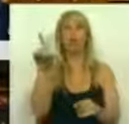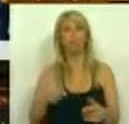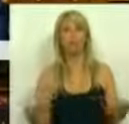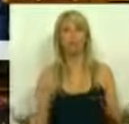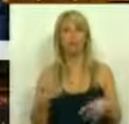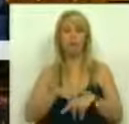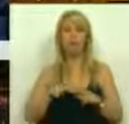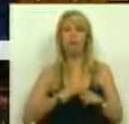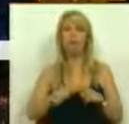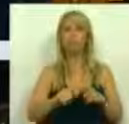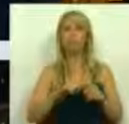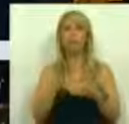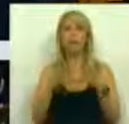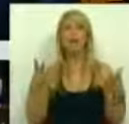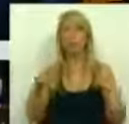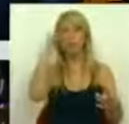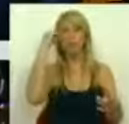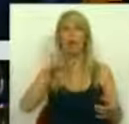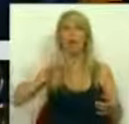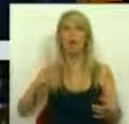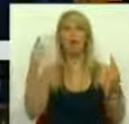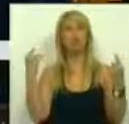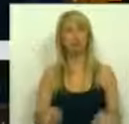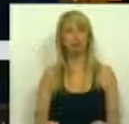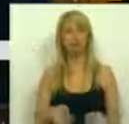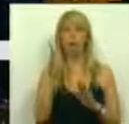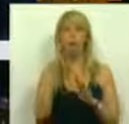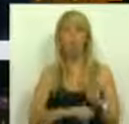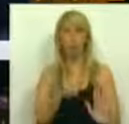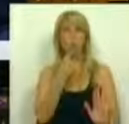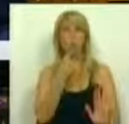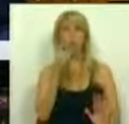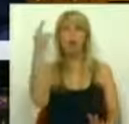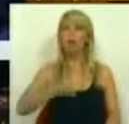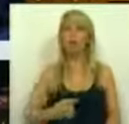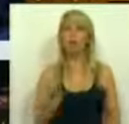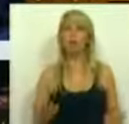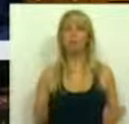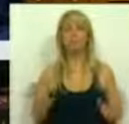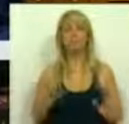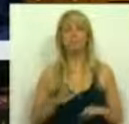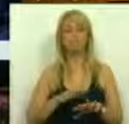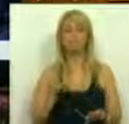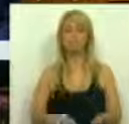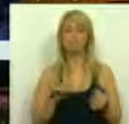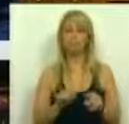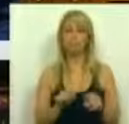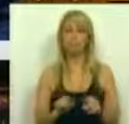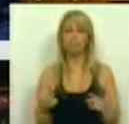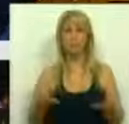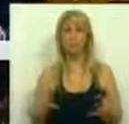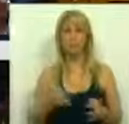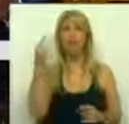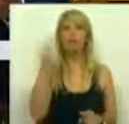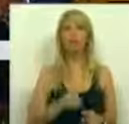fase transitória de grande dificuldade que o país vive. É um regime muito exigente, mas por isso e por ser tão